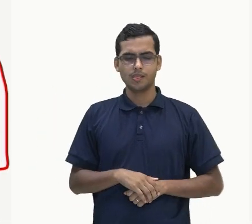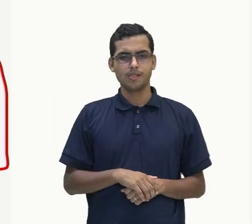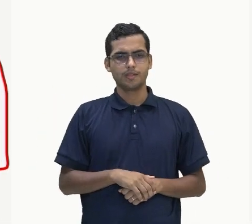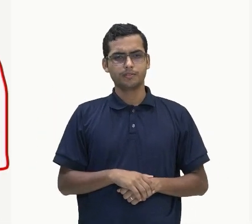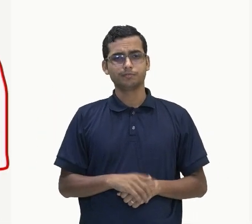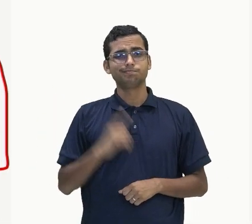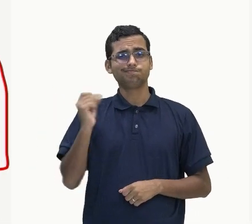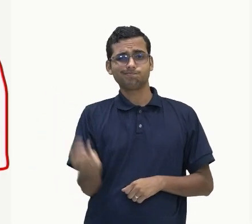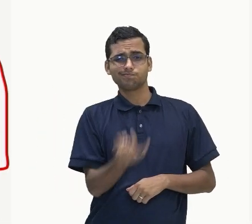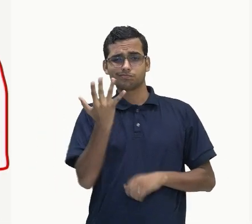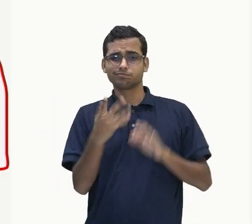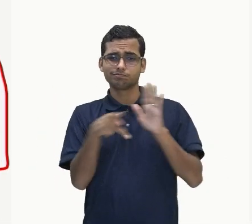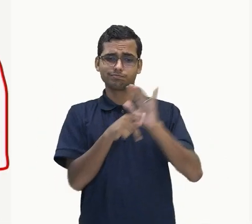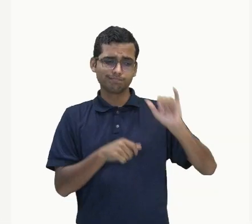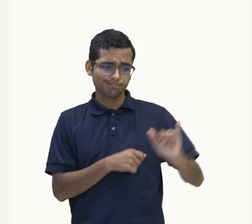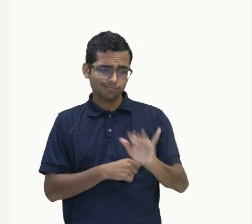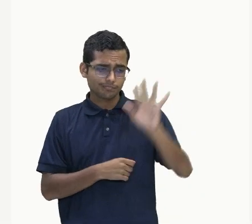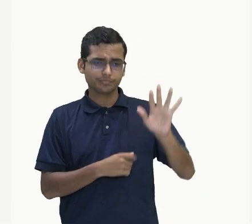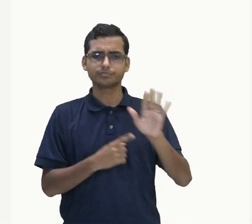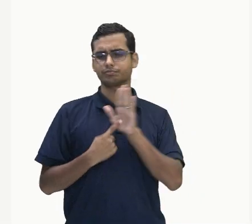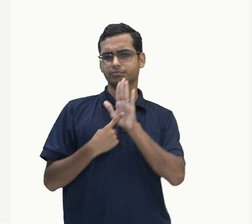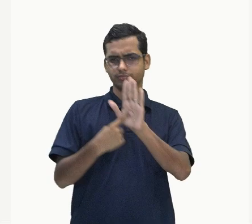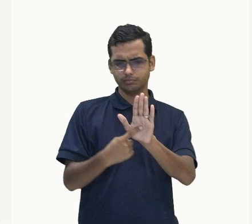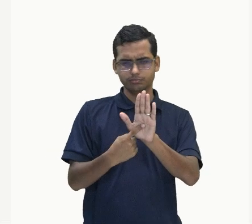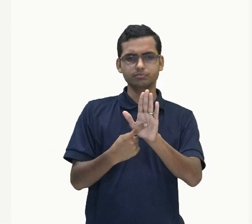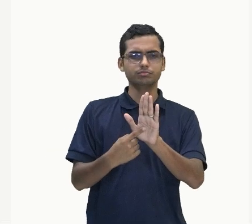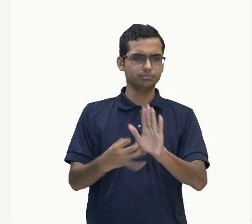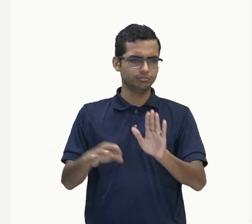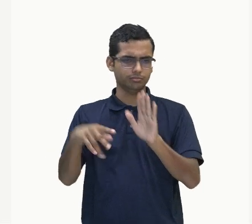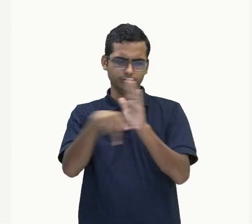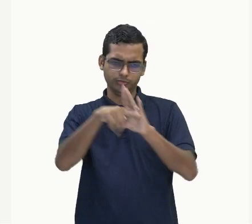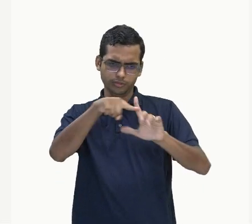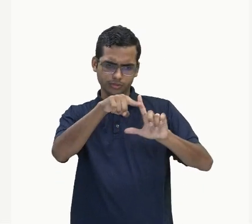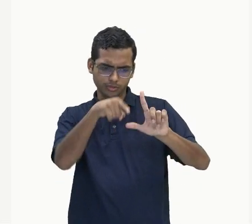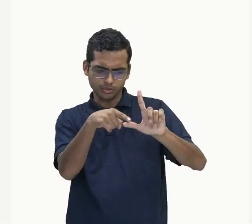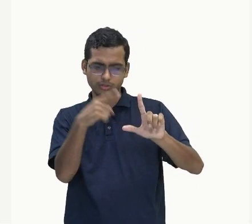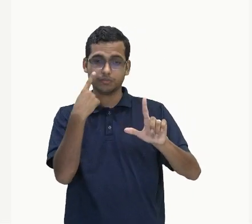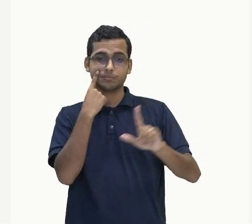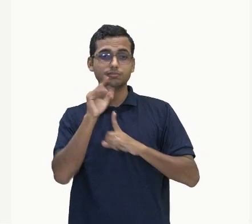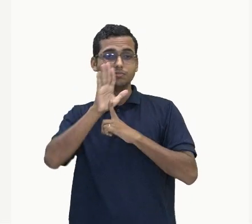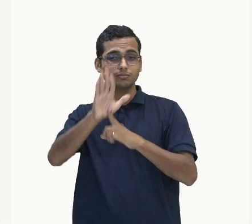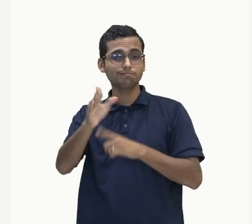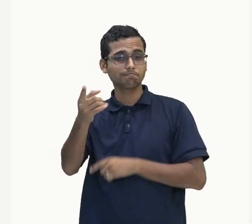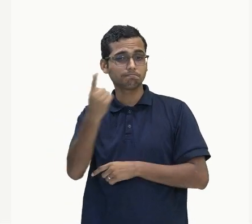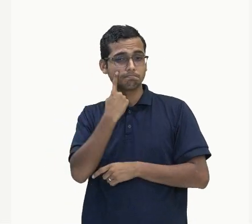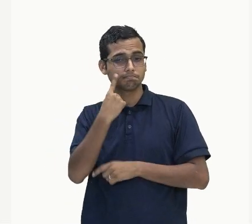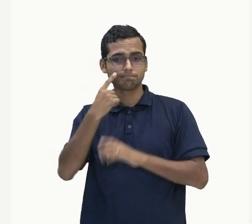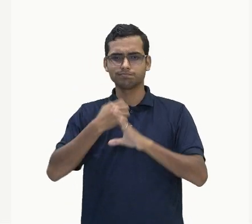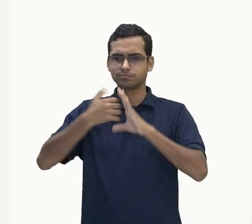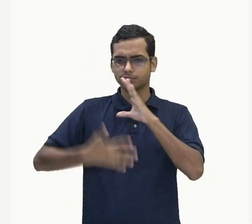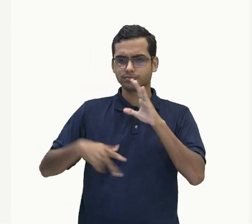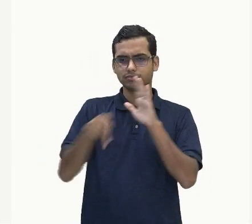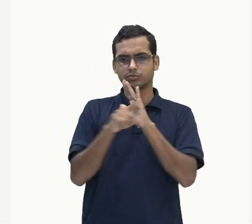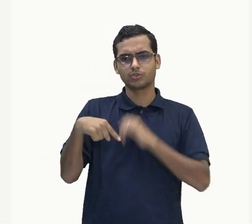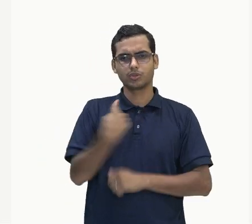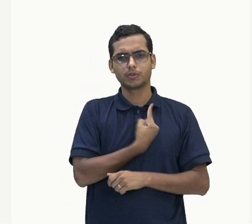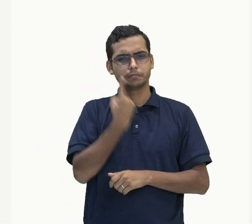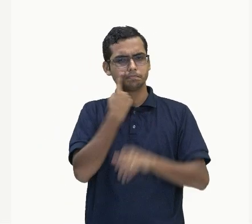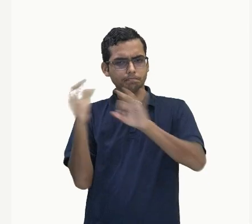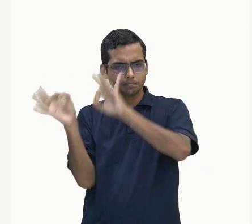estão colocados com um ângulo entre si. E aí algumas observações a gente pode fazer dessa